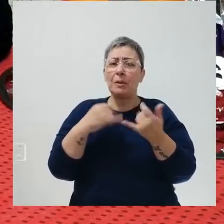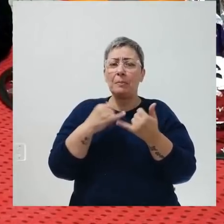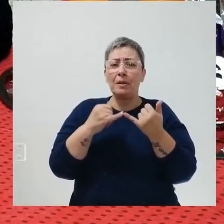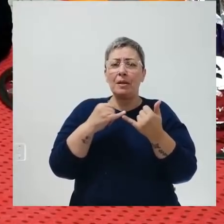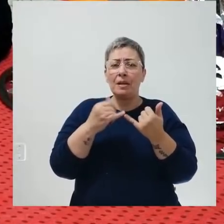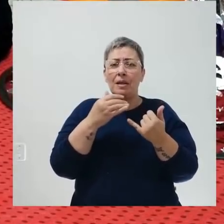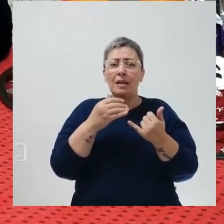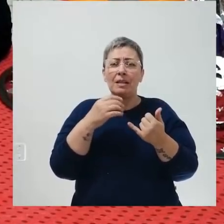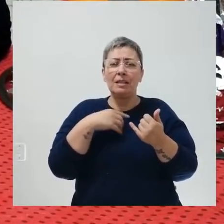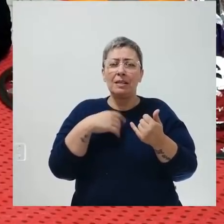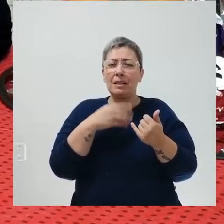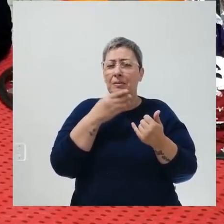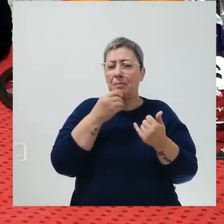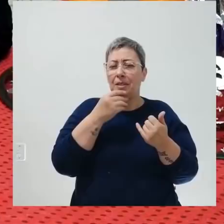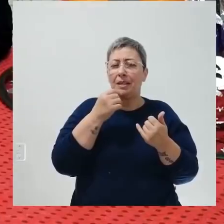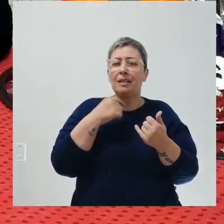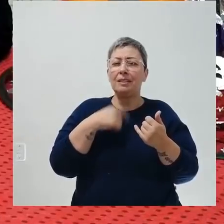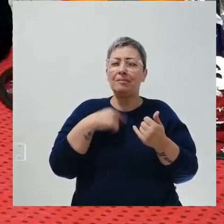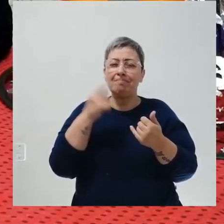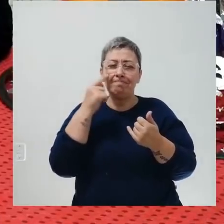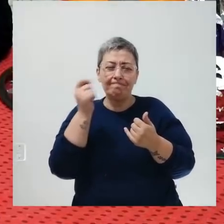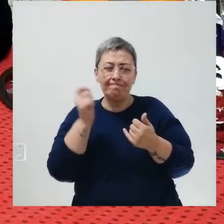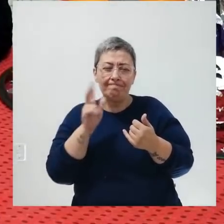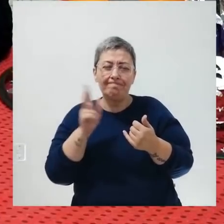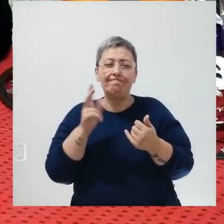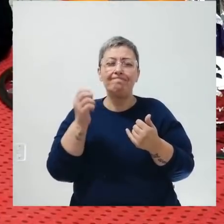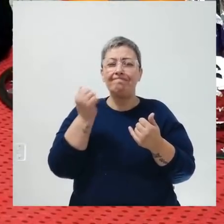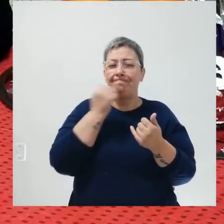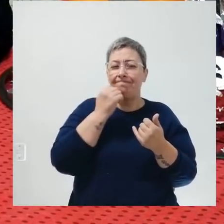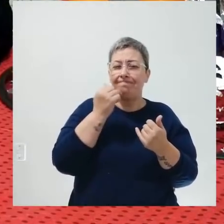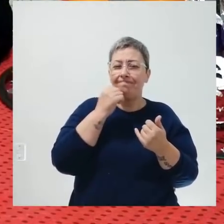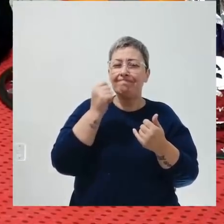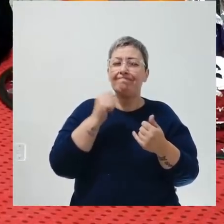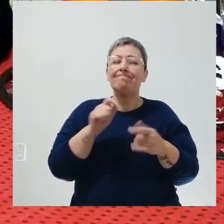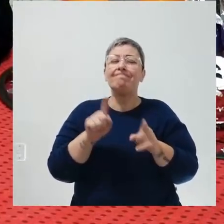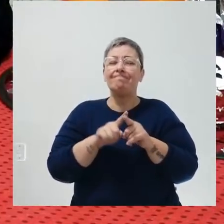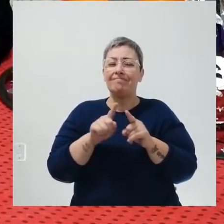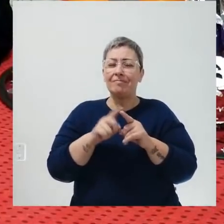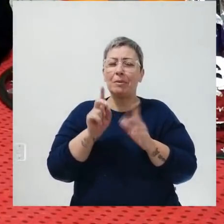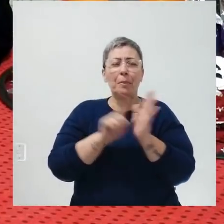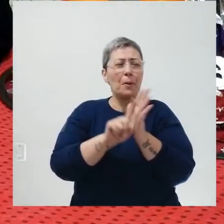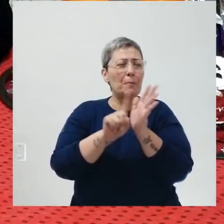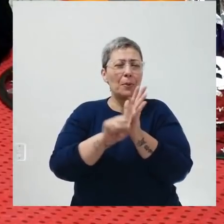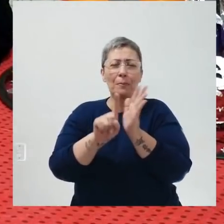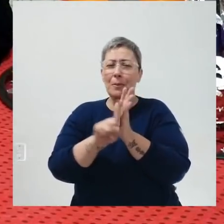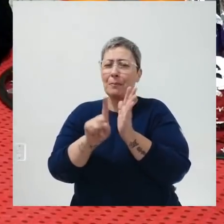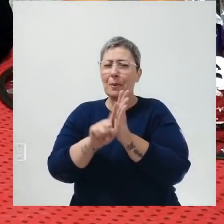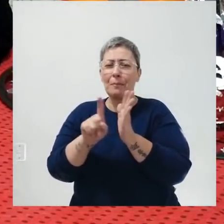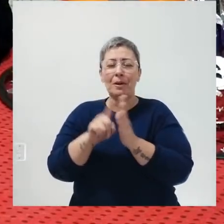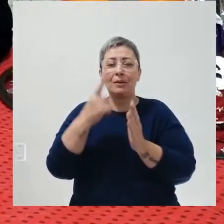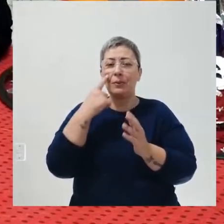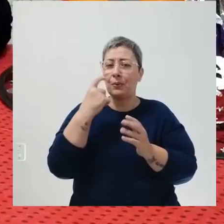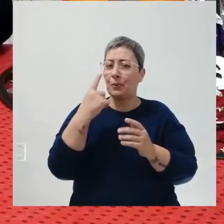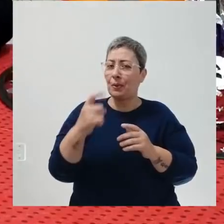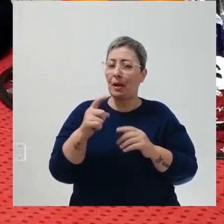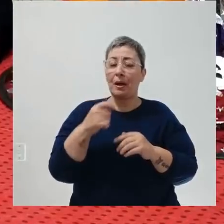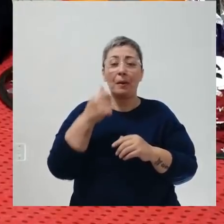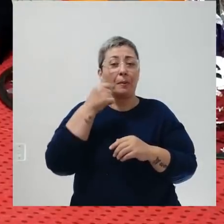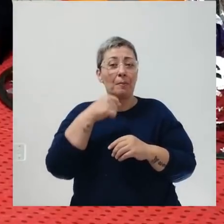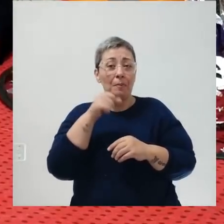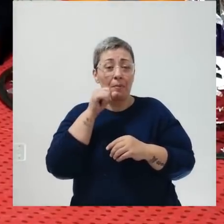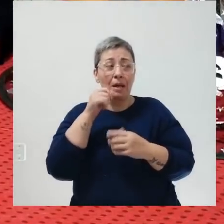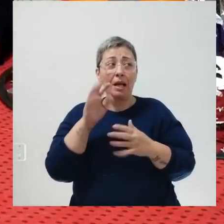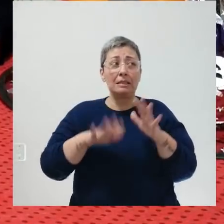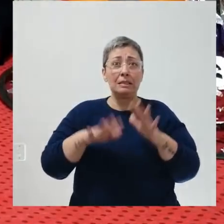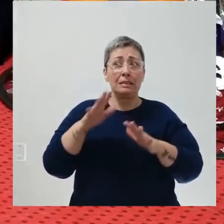menininho, sabe? Muito sapecas e muito esperto. E sempre perguntava coisas interessantes para sua mãe, que